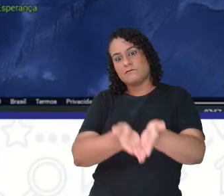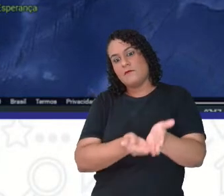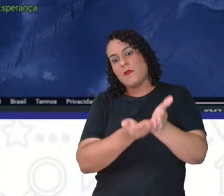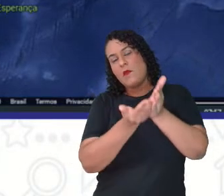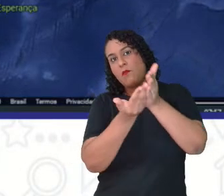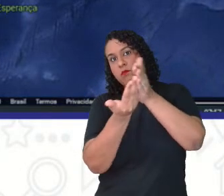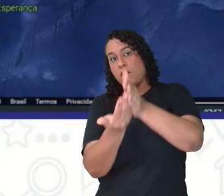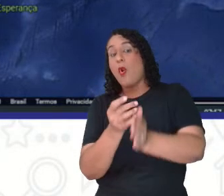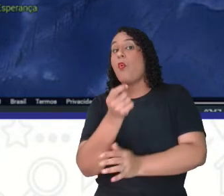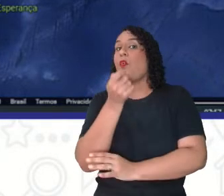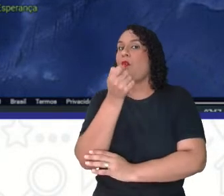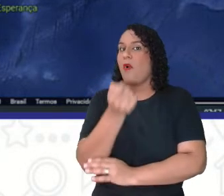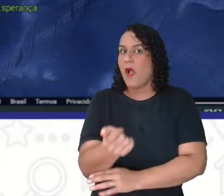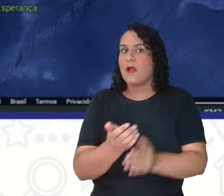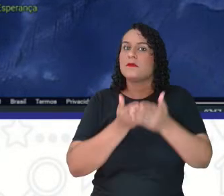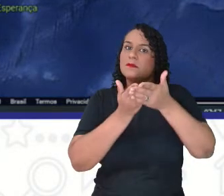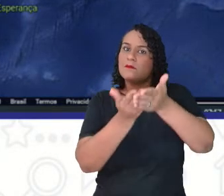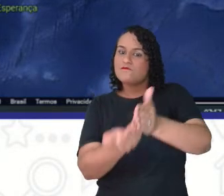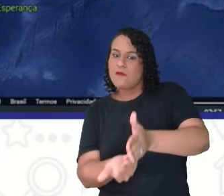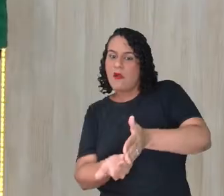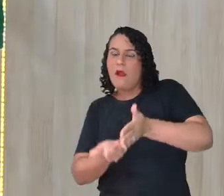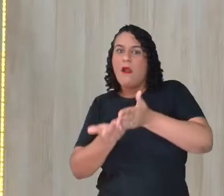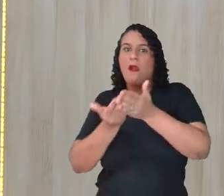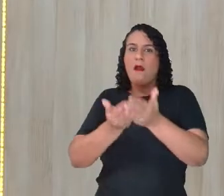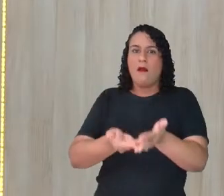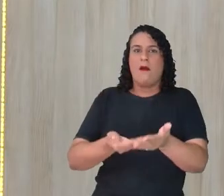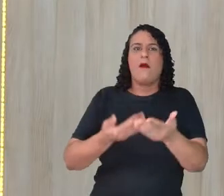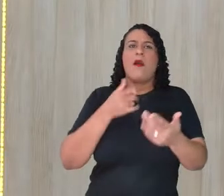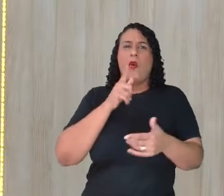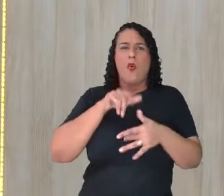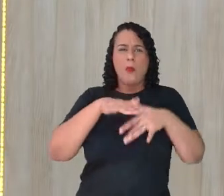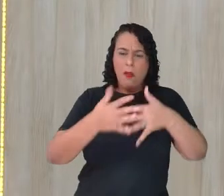naufraga ali por conta de mar muito brabo, né?